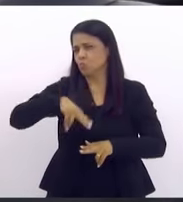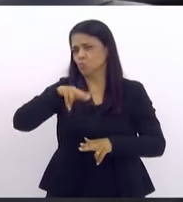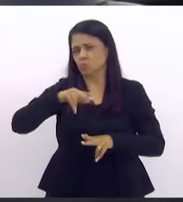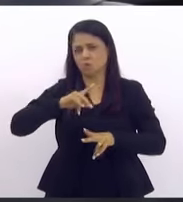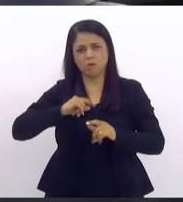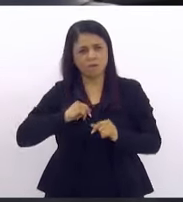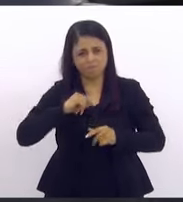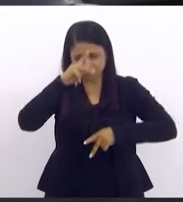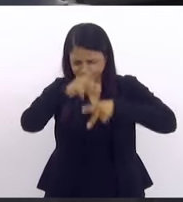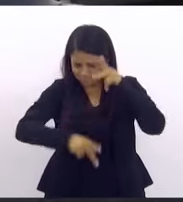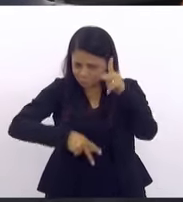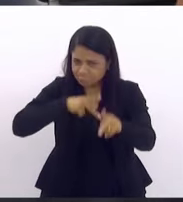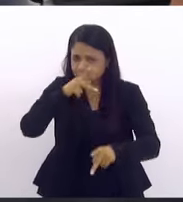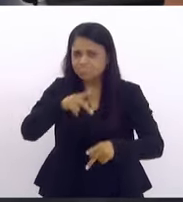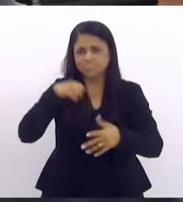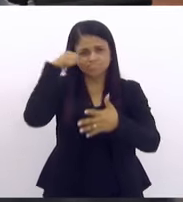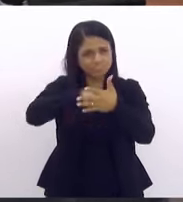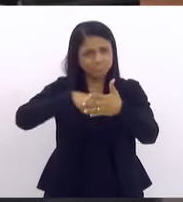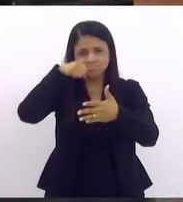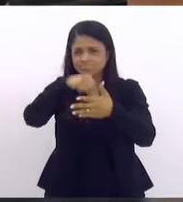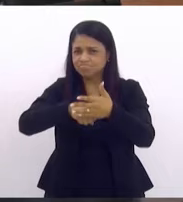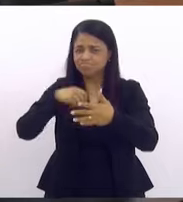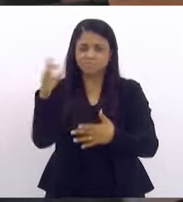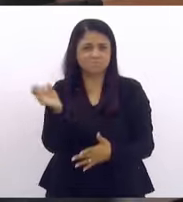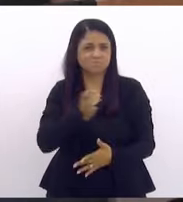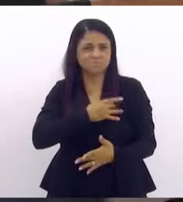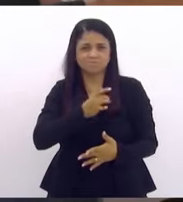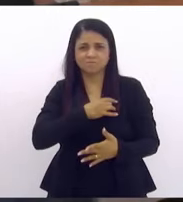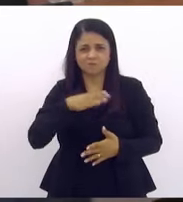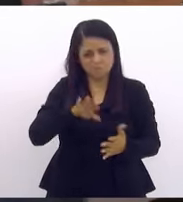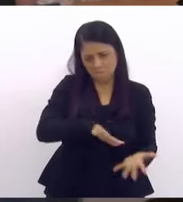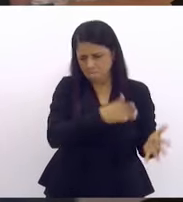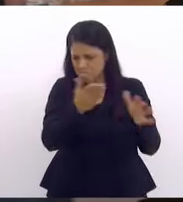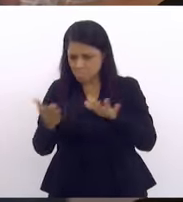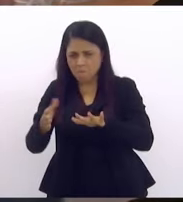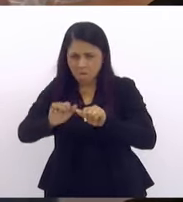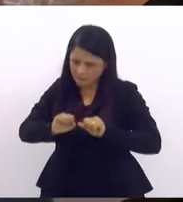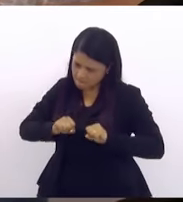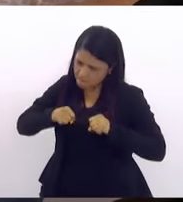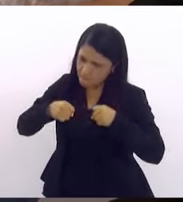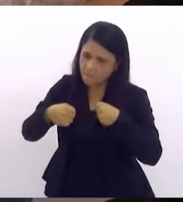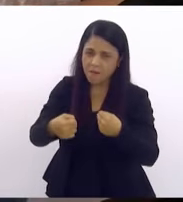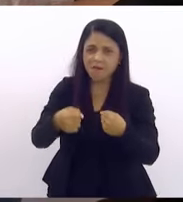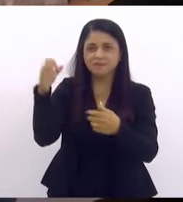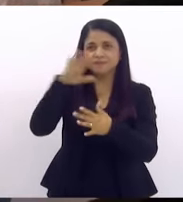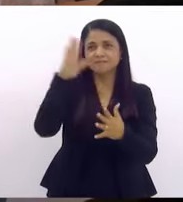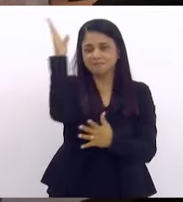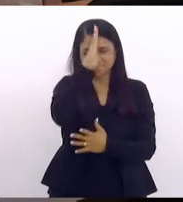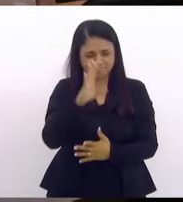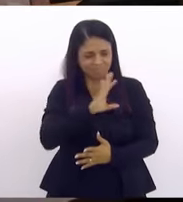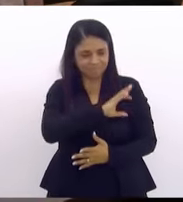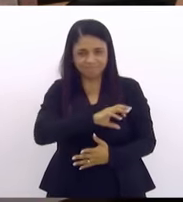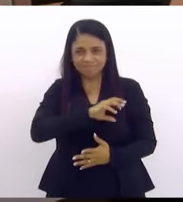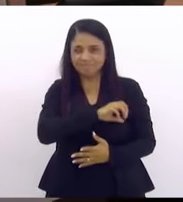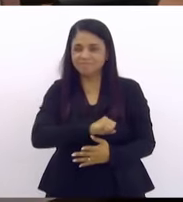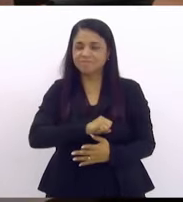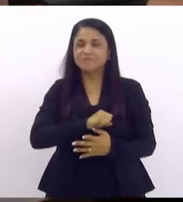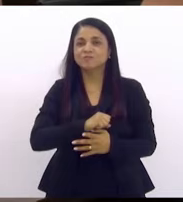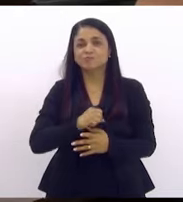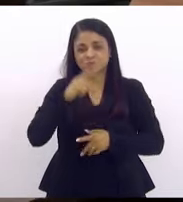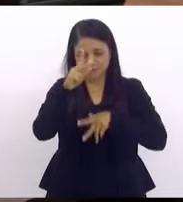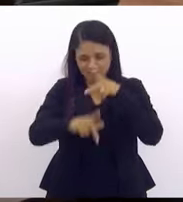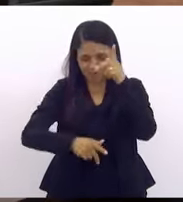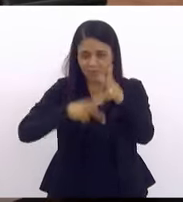a luta nem tem ninguém te adora a própria morte Terra adorada entre outras